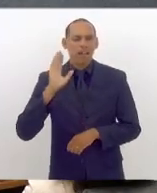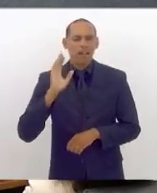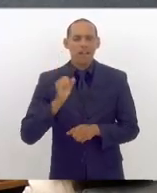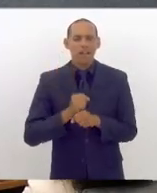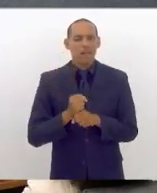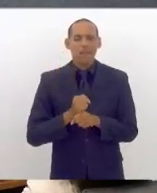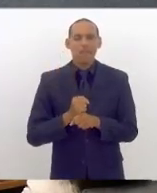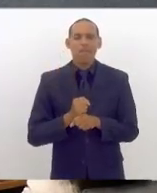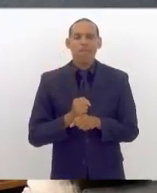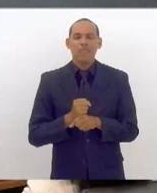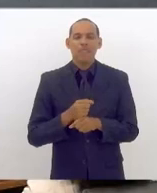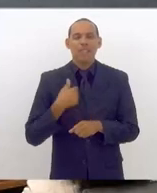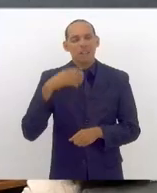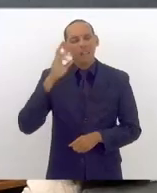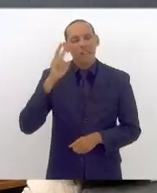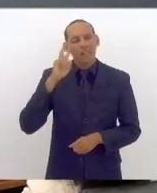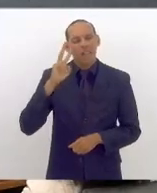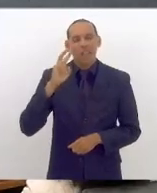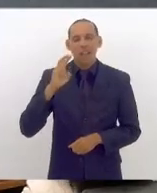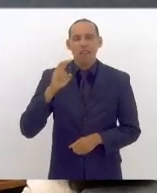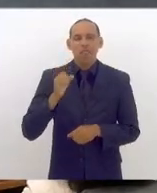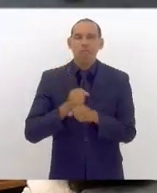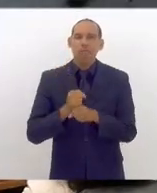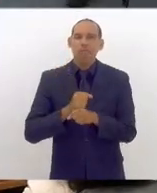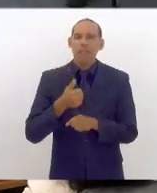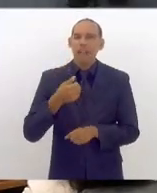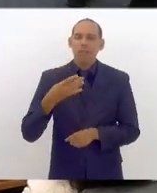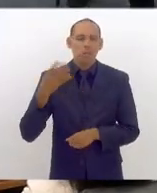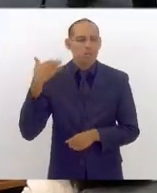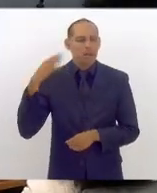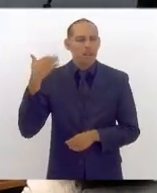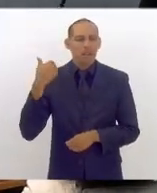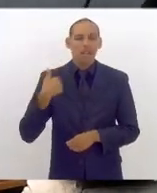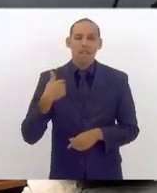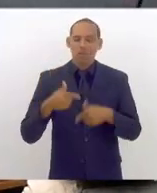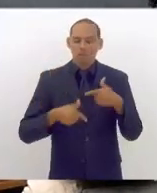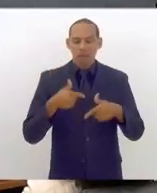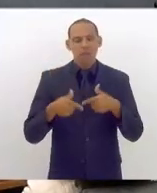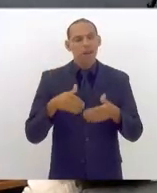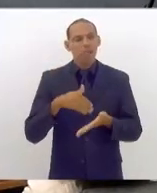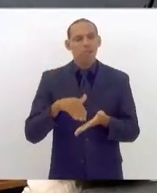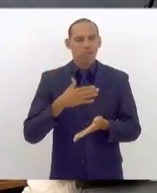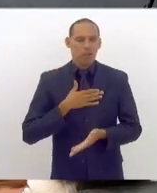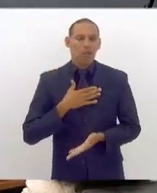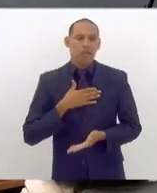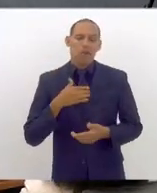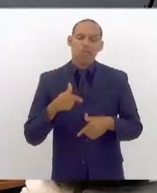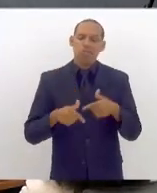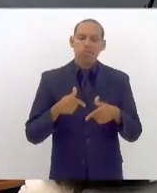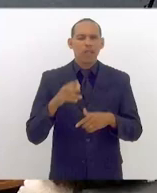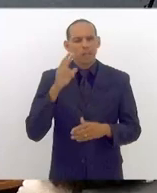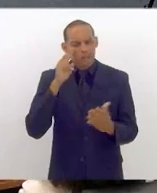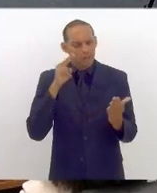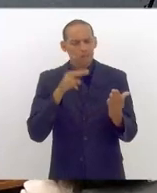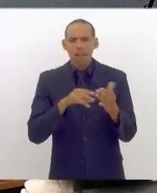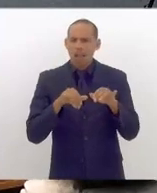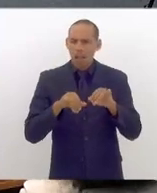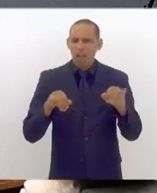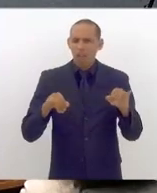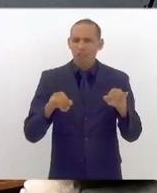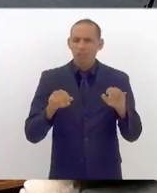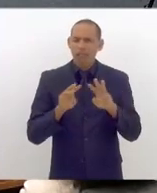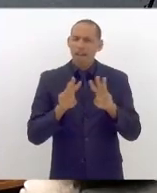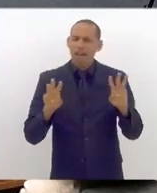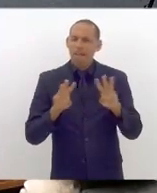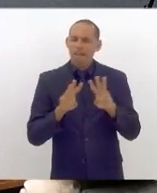eu me lembro bem eu tava na no meu emprego na no escritório e tal e eu vi um anúncio num